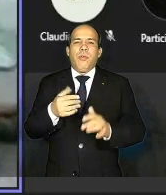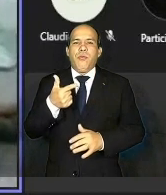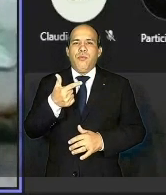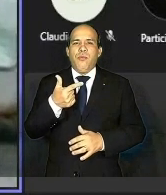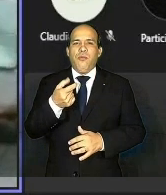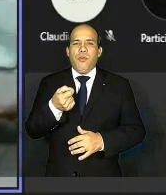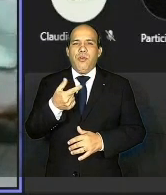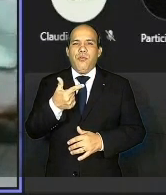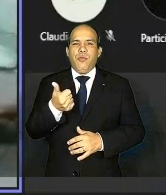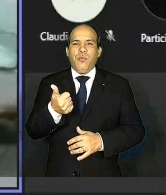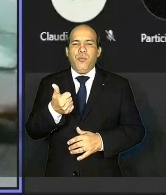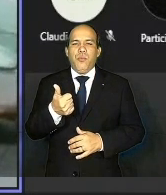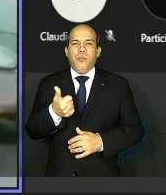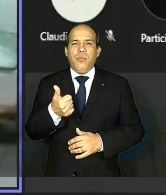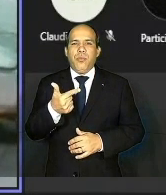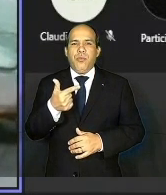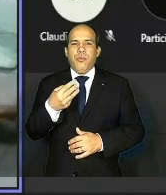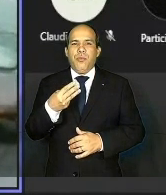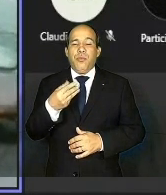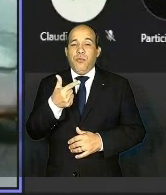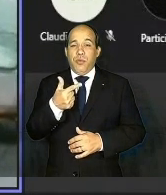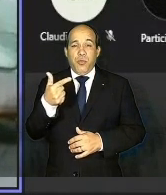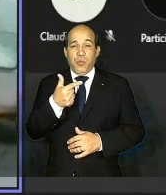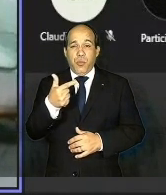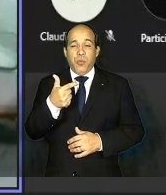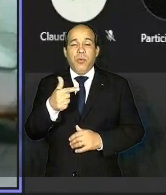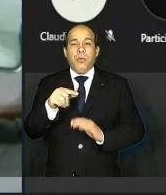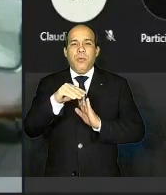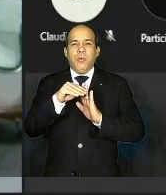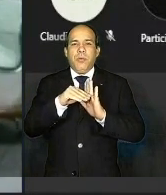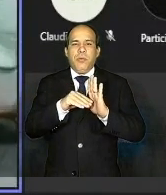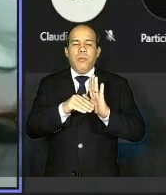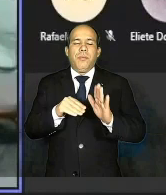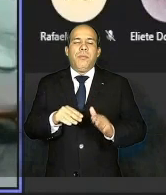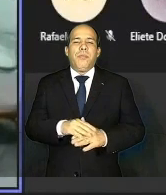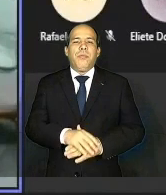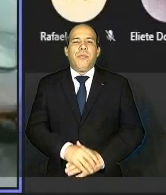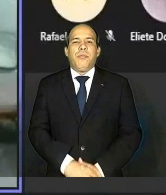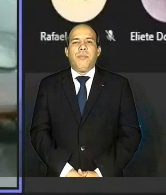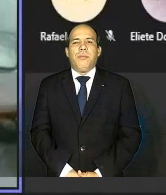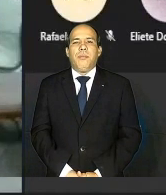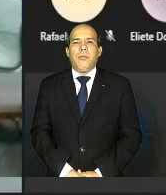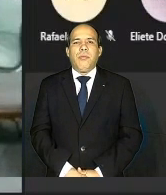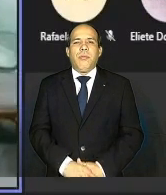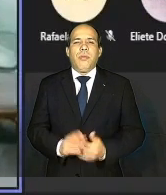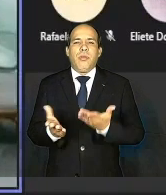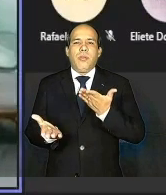julgamento os itens 20, 21 e 22 da pauta.